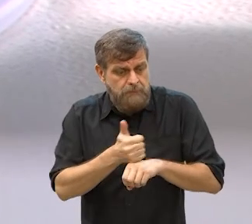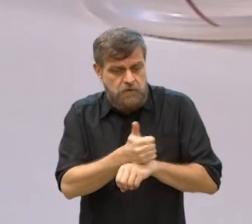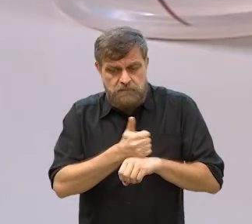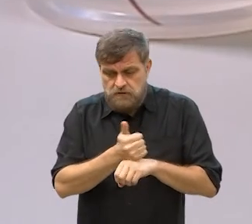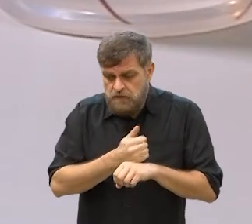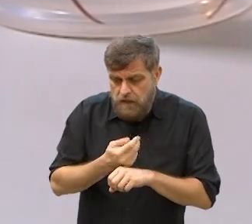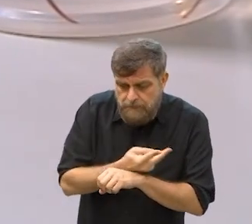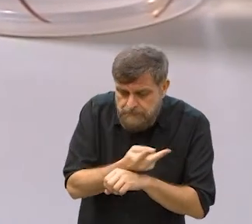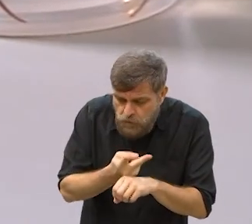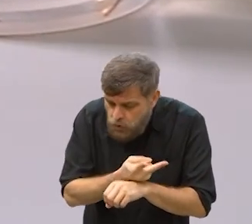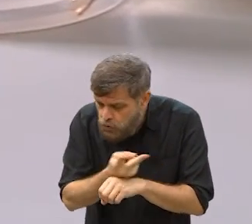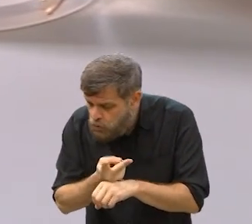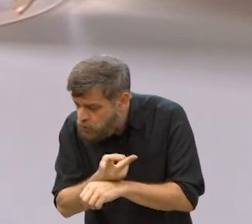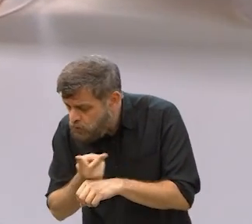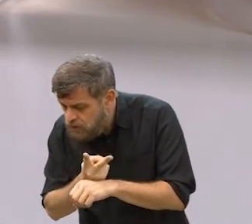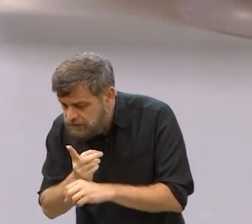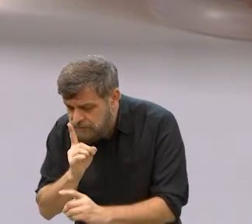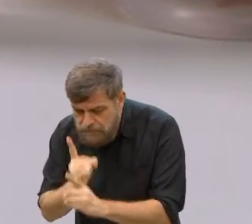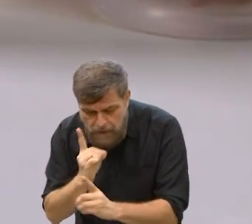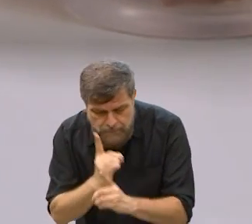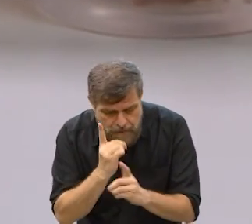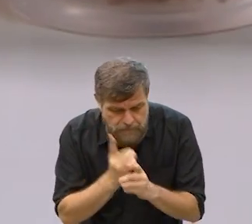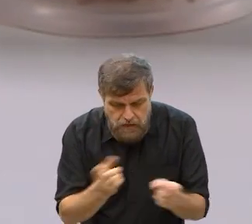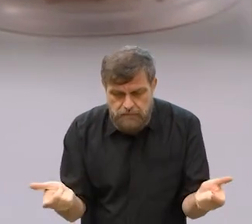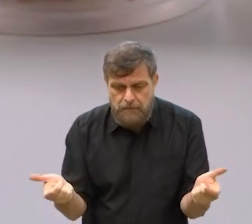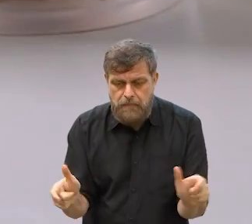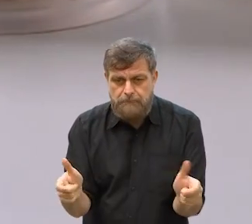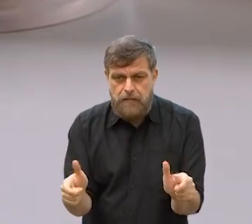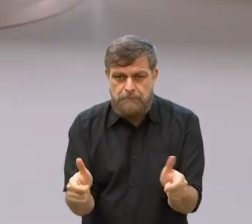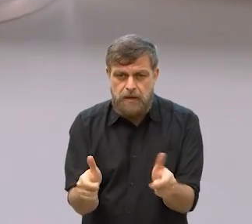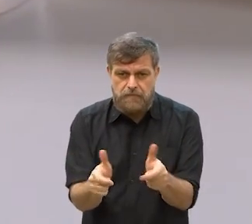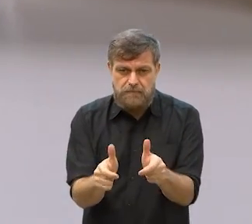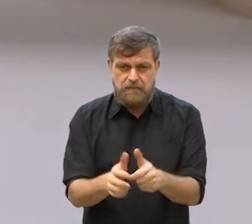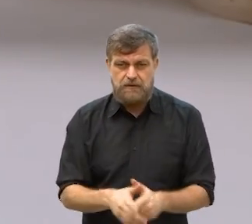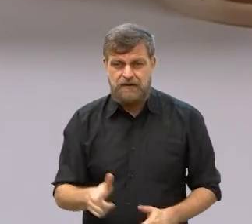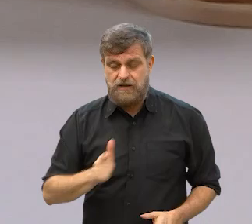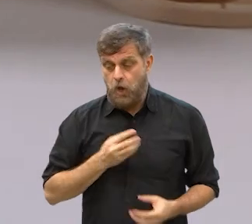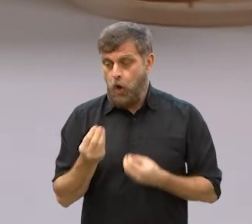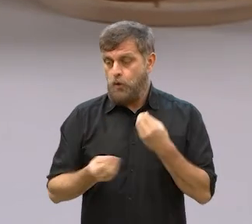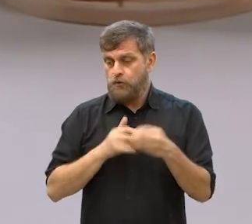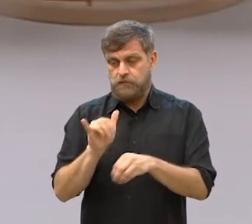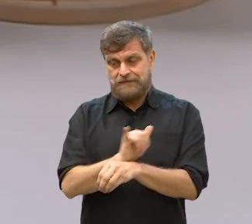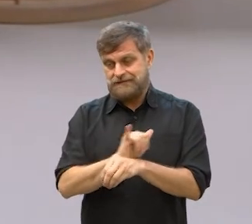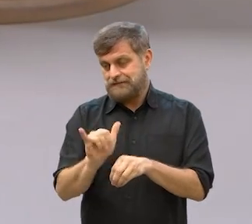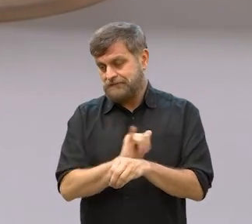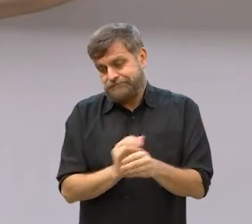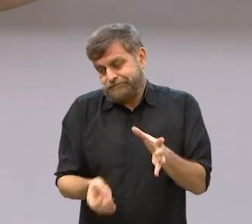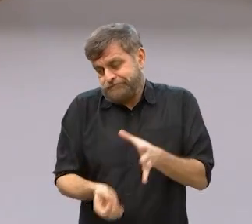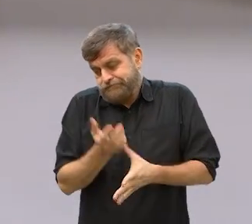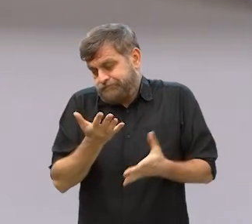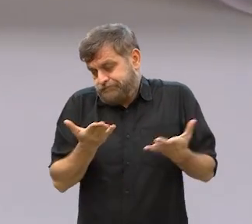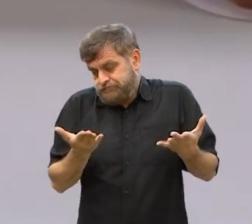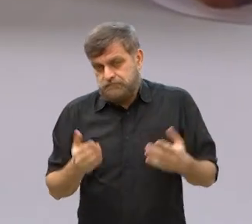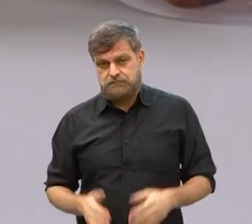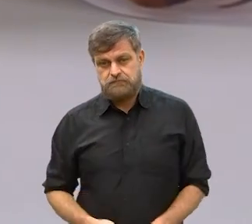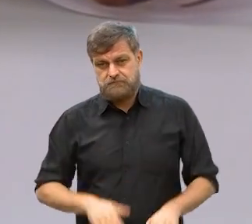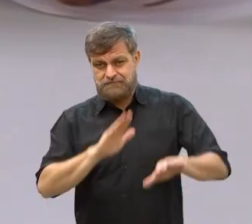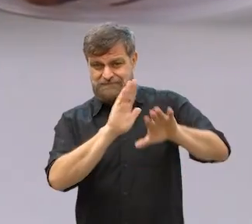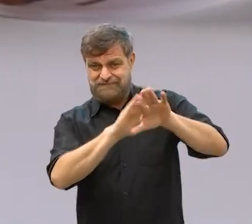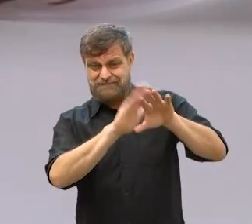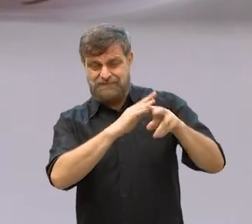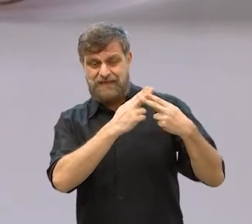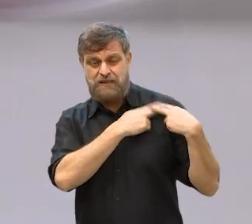na expectativa de diminuir. Agora, a forma como isso vai acontecer acaba sendo